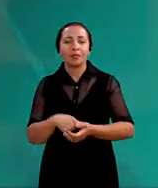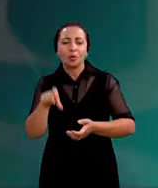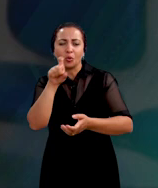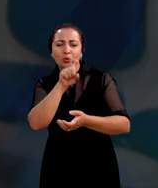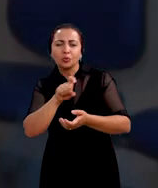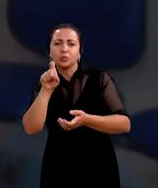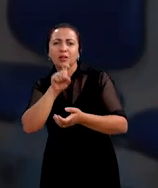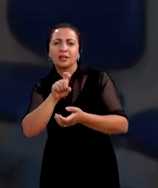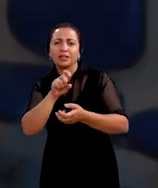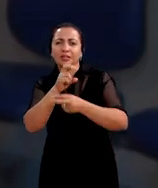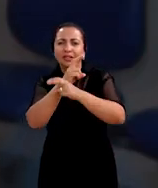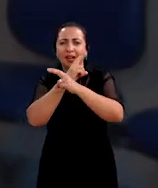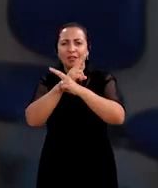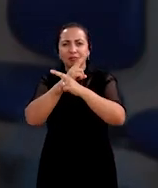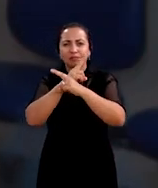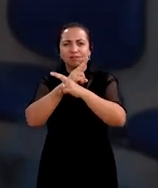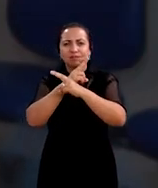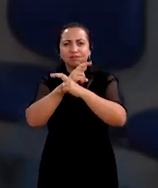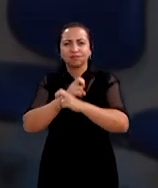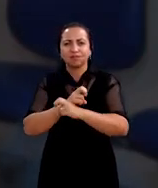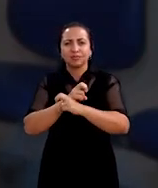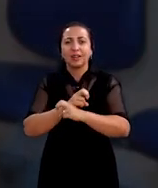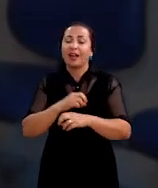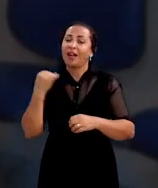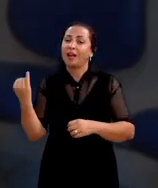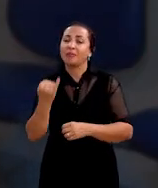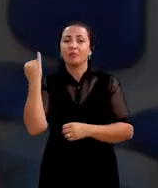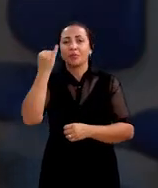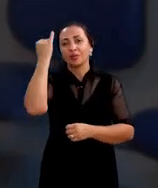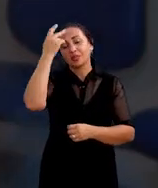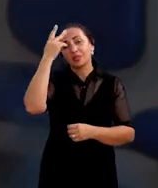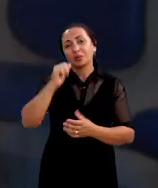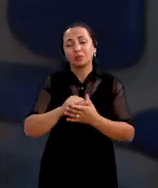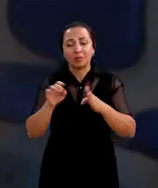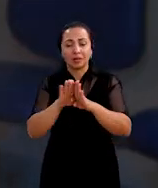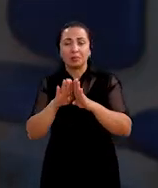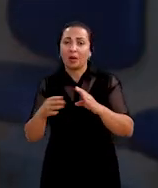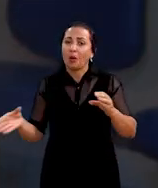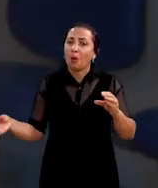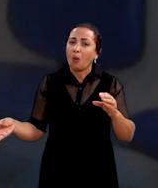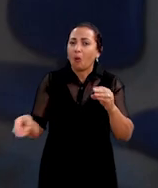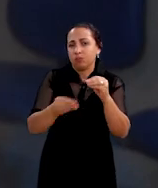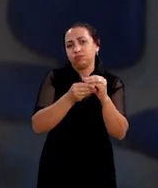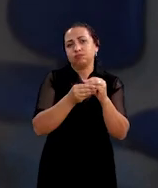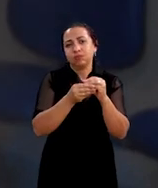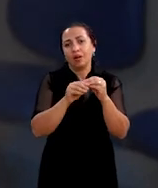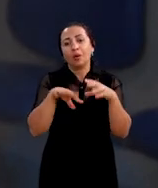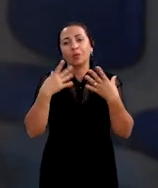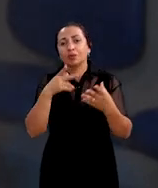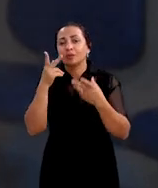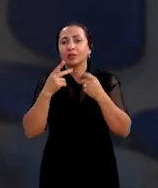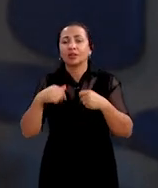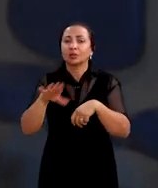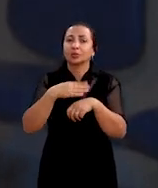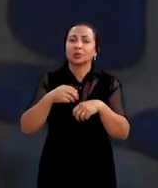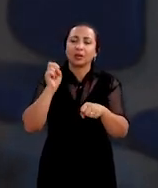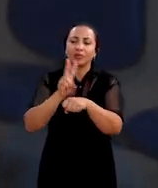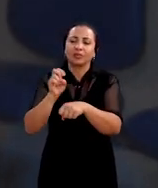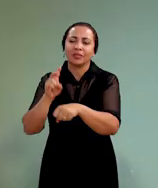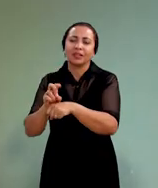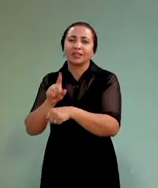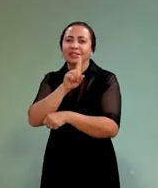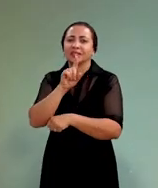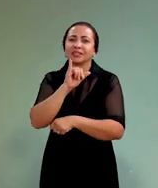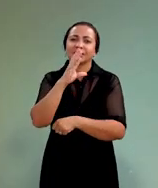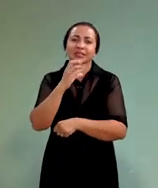Os inseticidas, eles são uma ferramenta muito importante e complementar quando a gente fala de